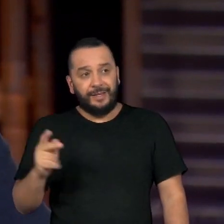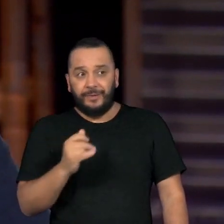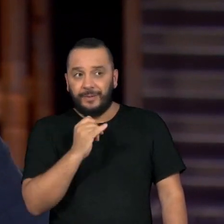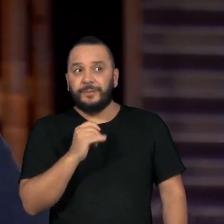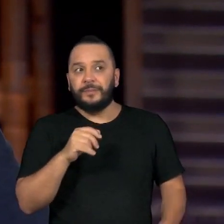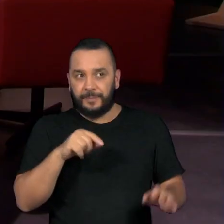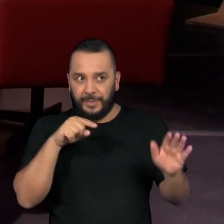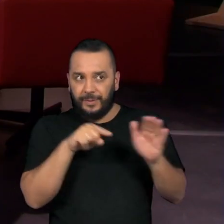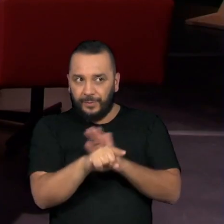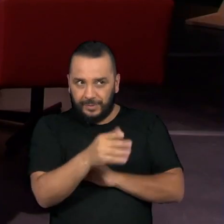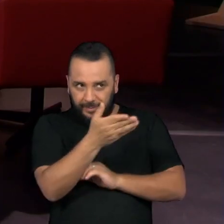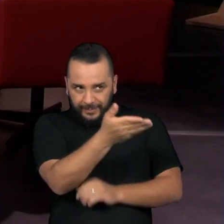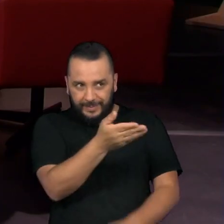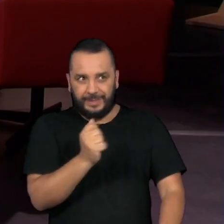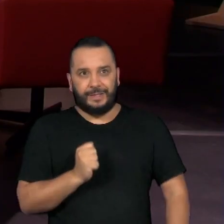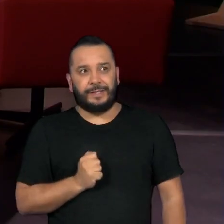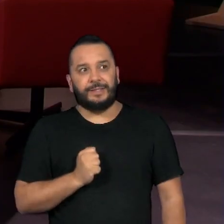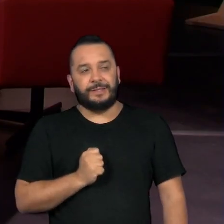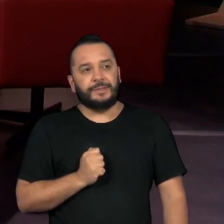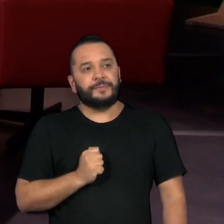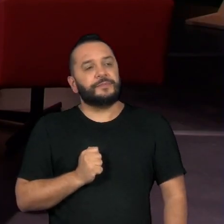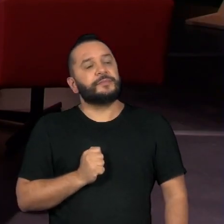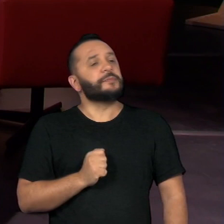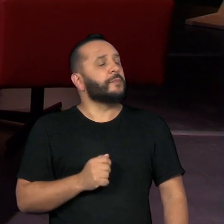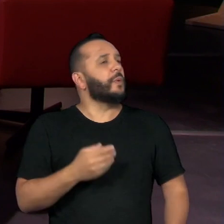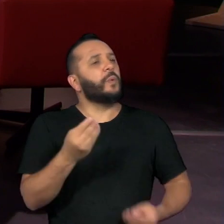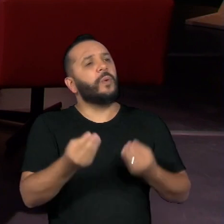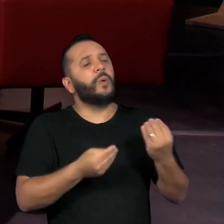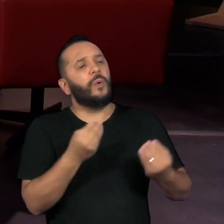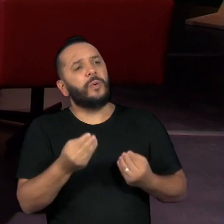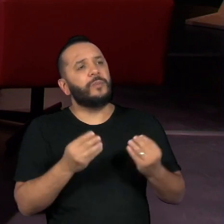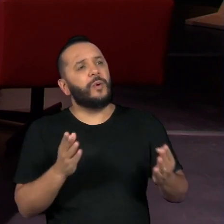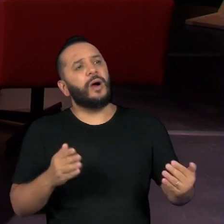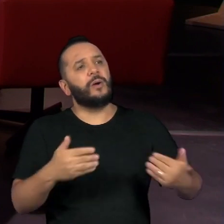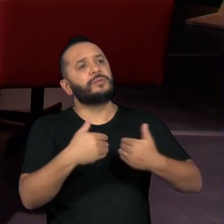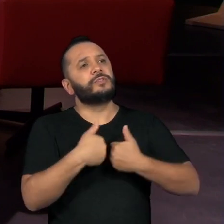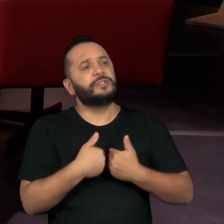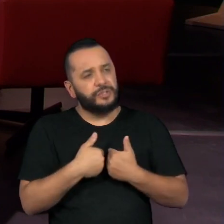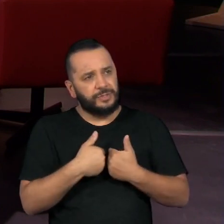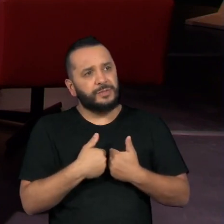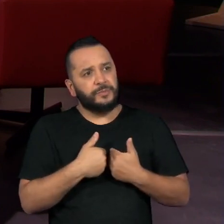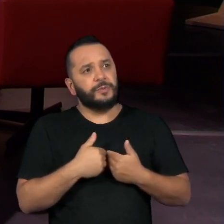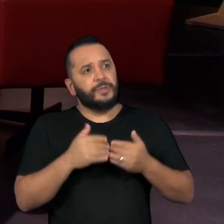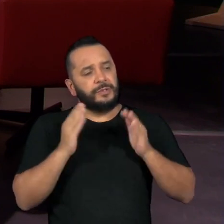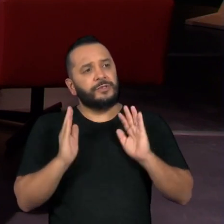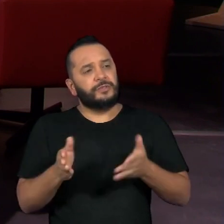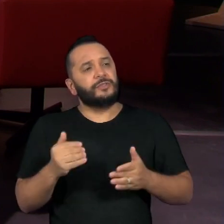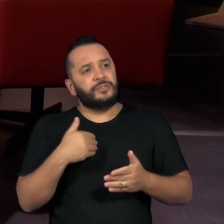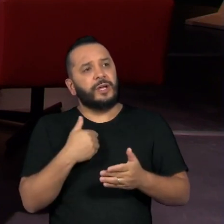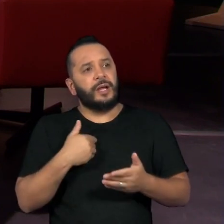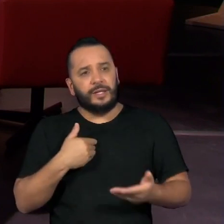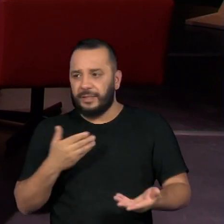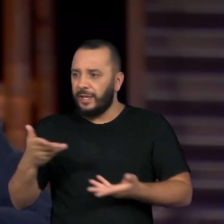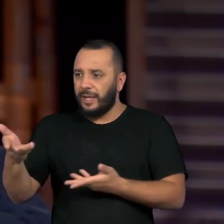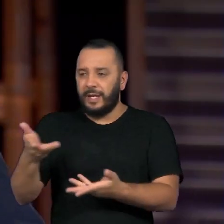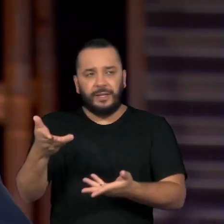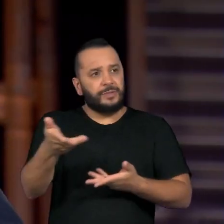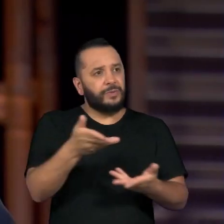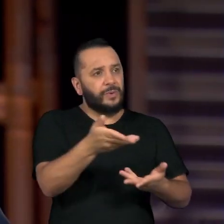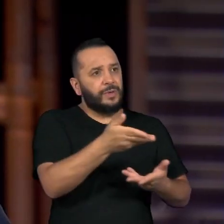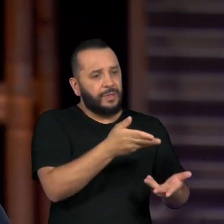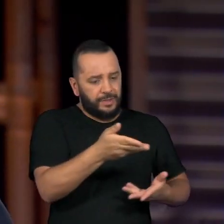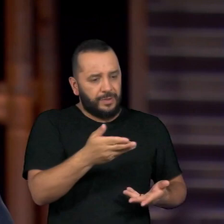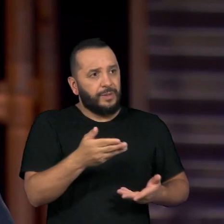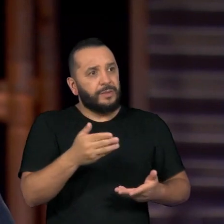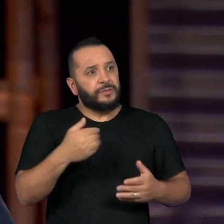uma pergunta. Ai, que bom. Como o autismo se relaciona com quem nós somos e com a nossa